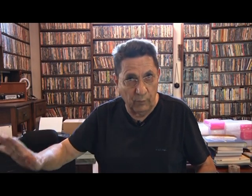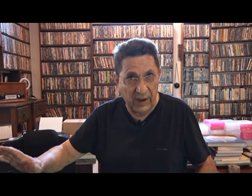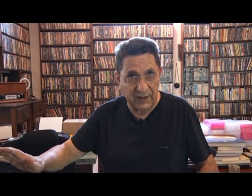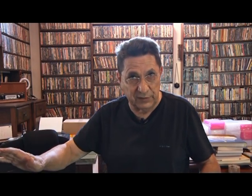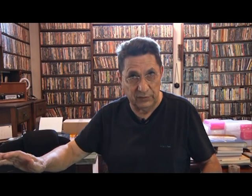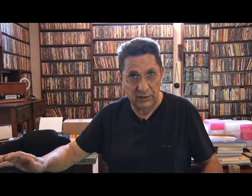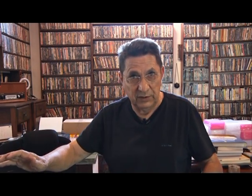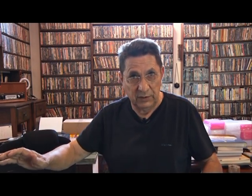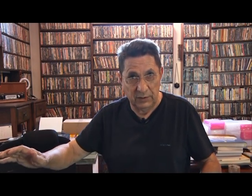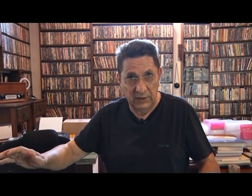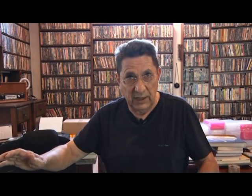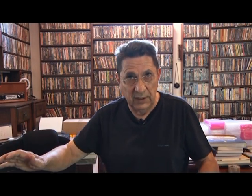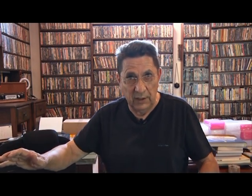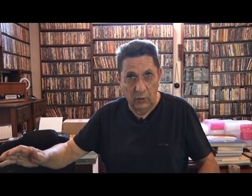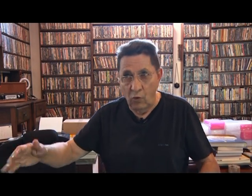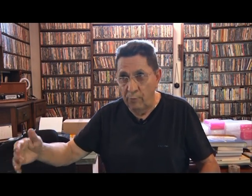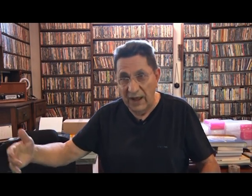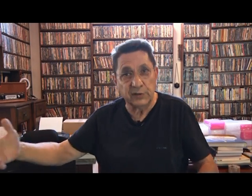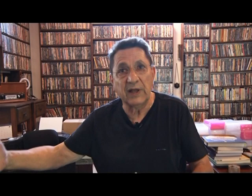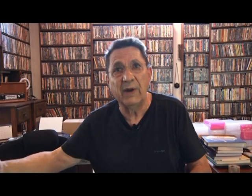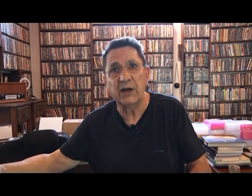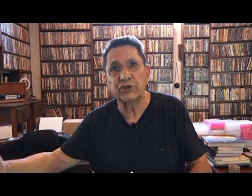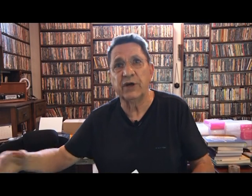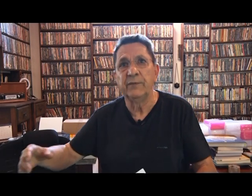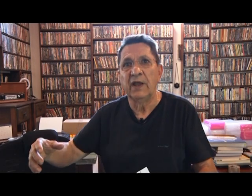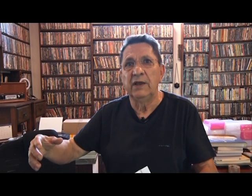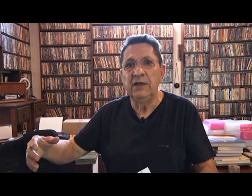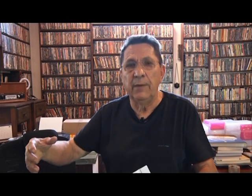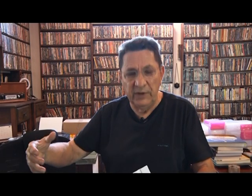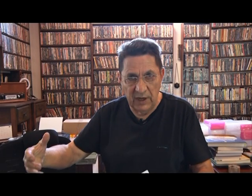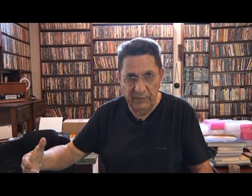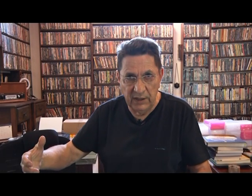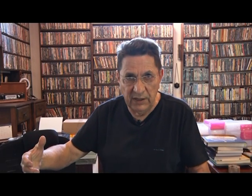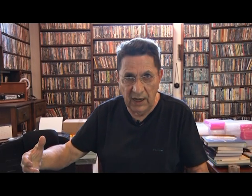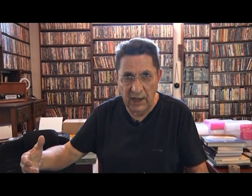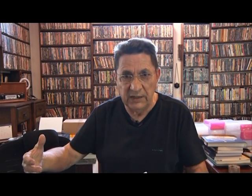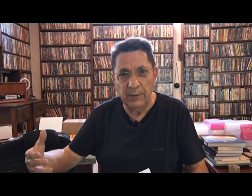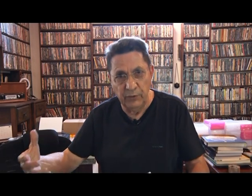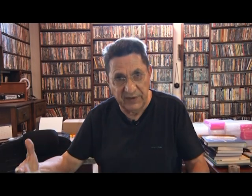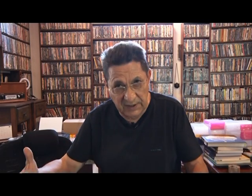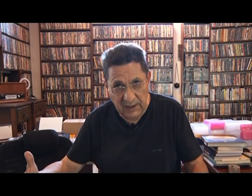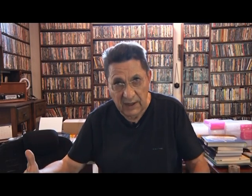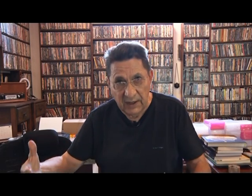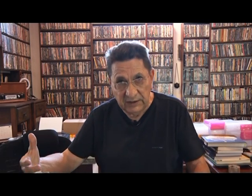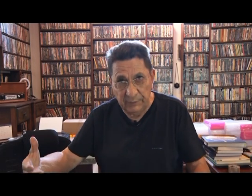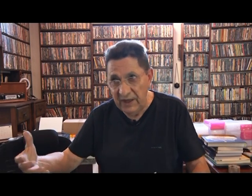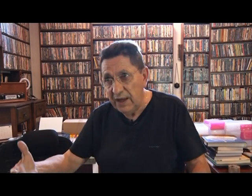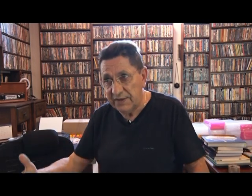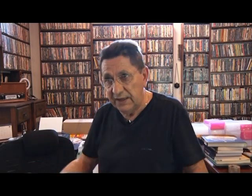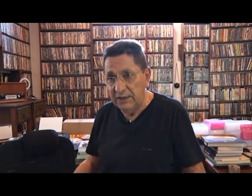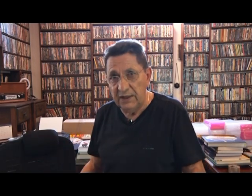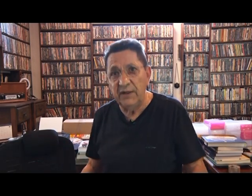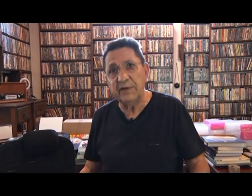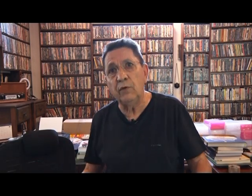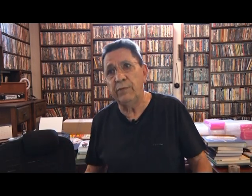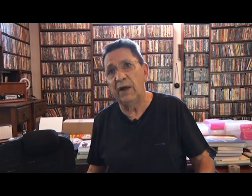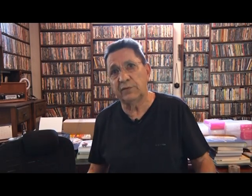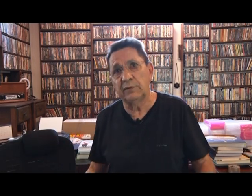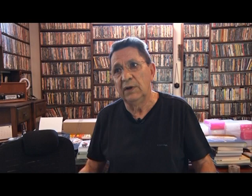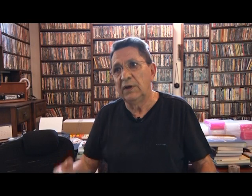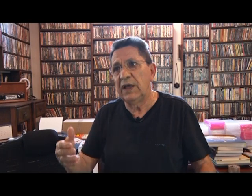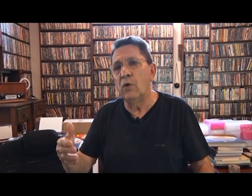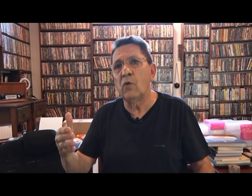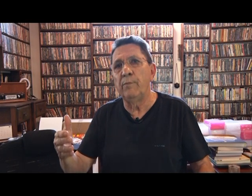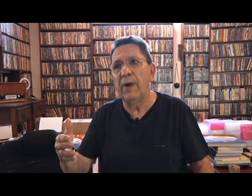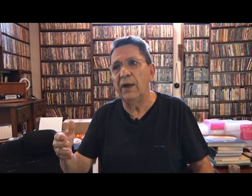tem o compasso, né? O compasso da marcha. E a poesia também é escrita nesse